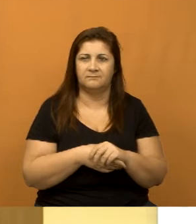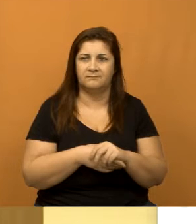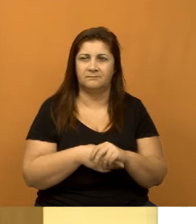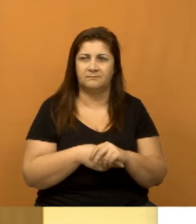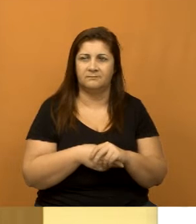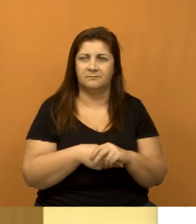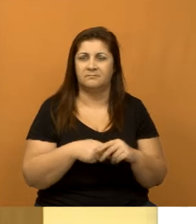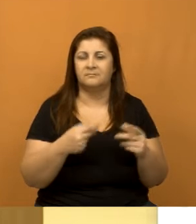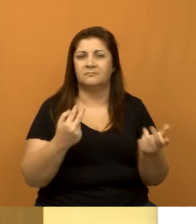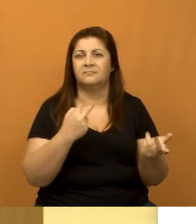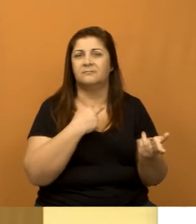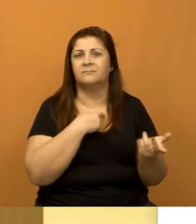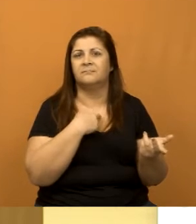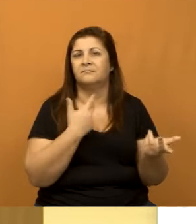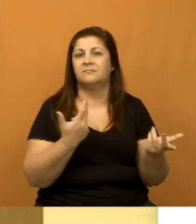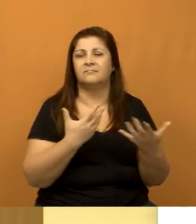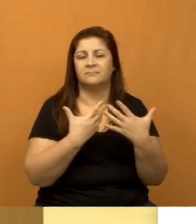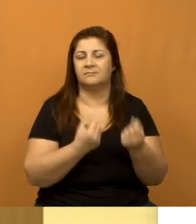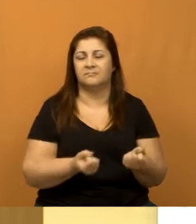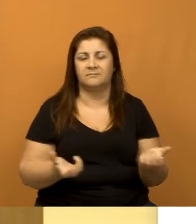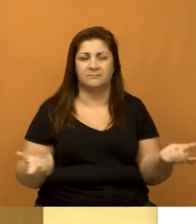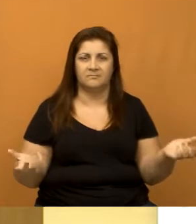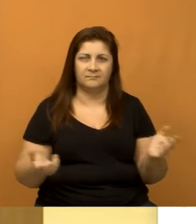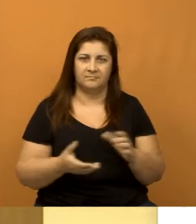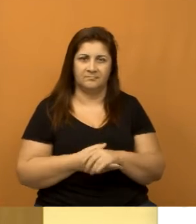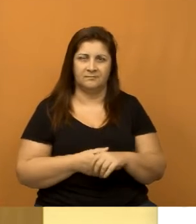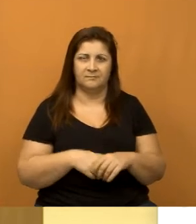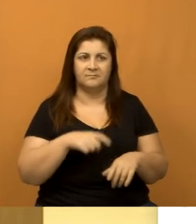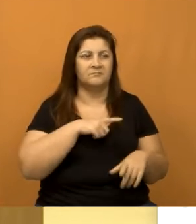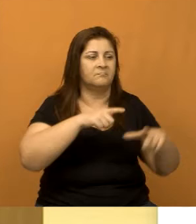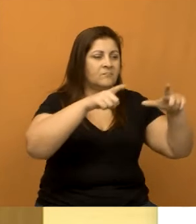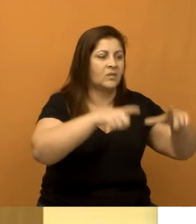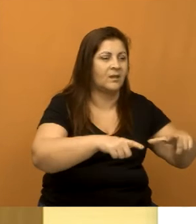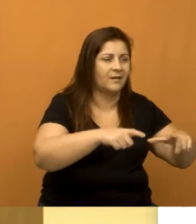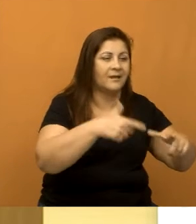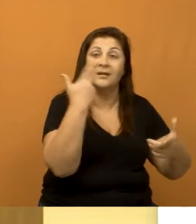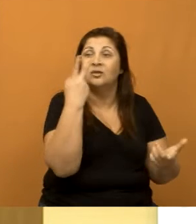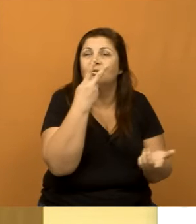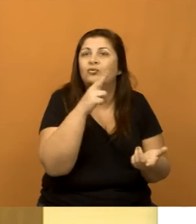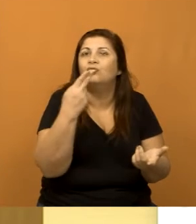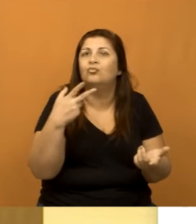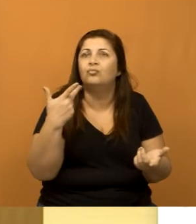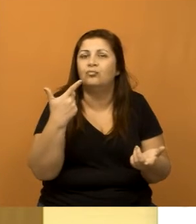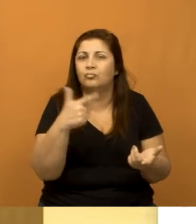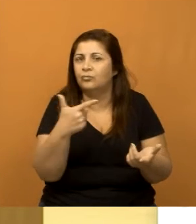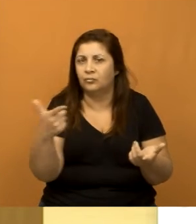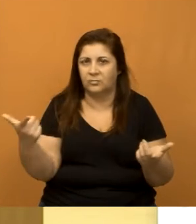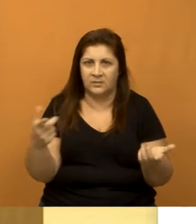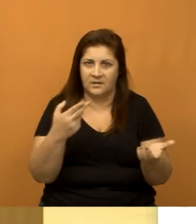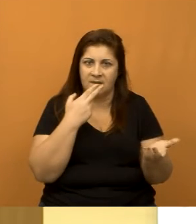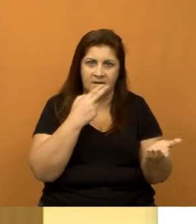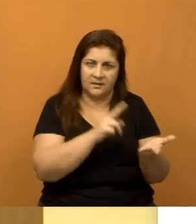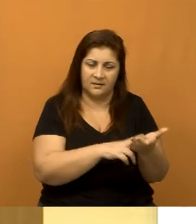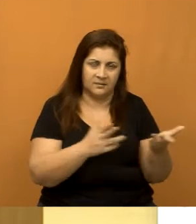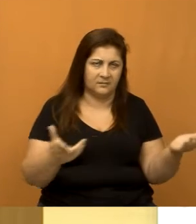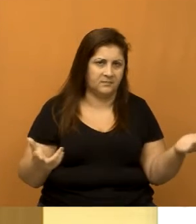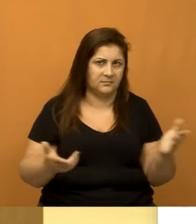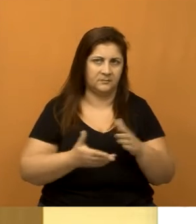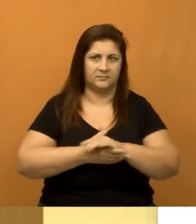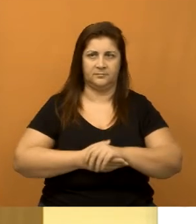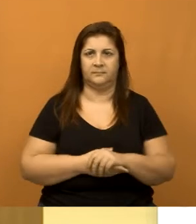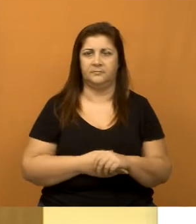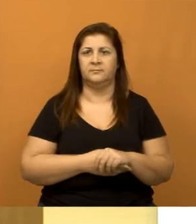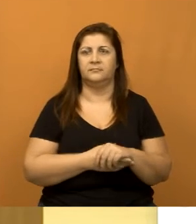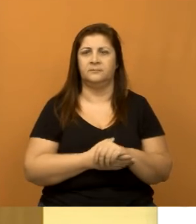para admitir que alguns bairros da nossa cidade fiquem excluídos desse serviço que